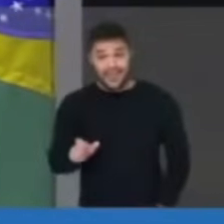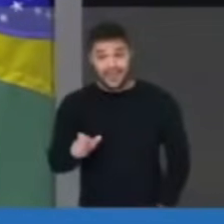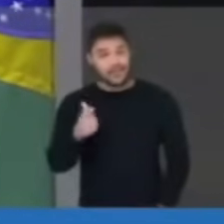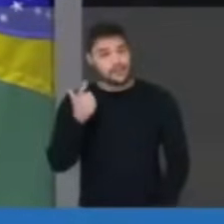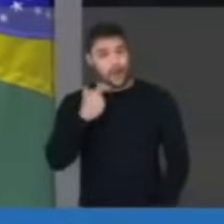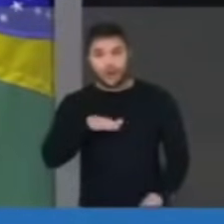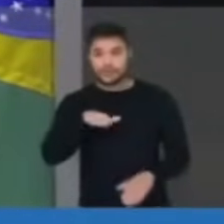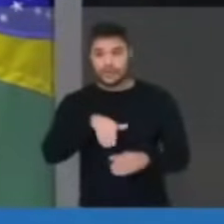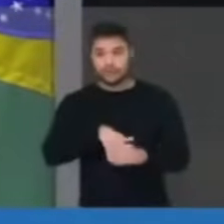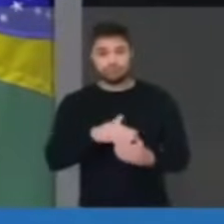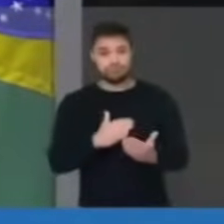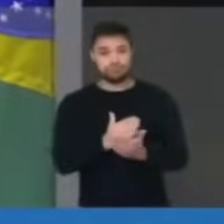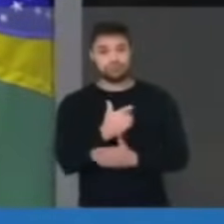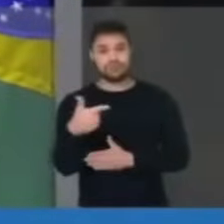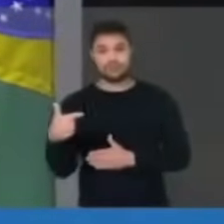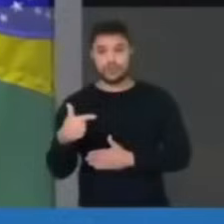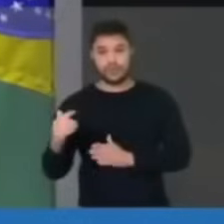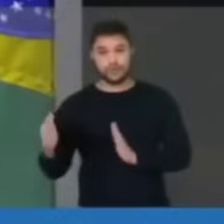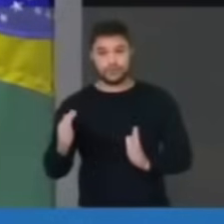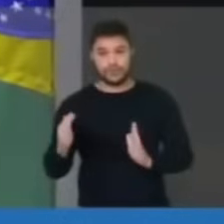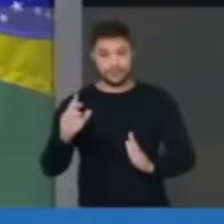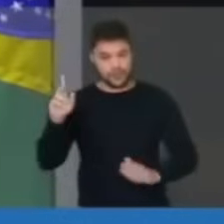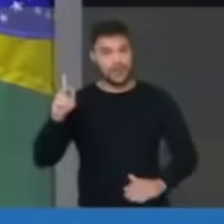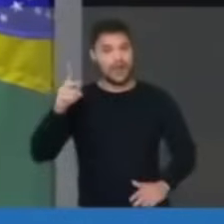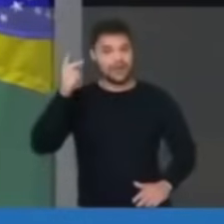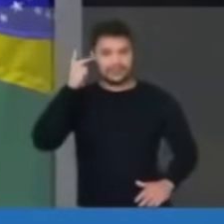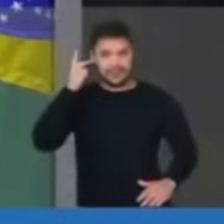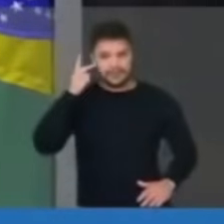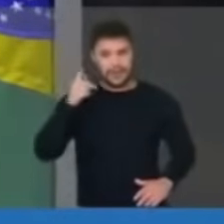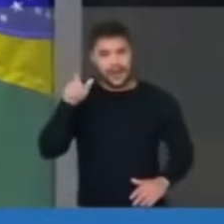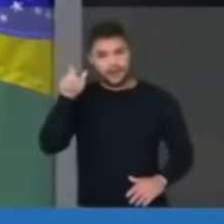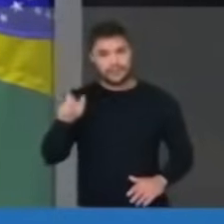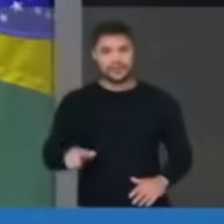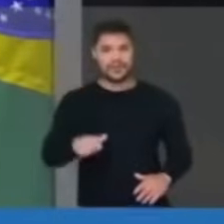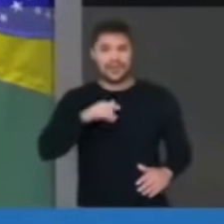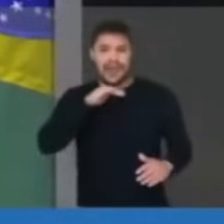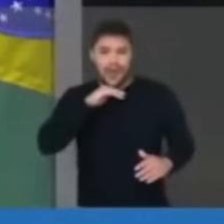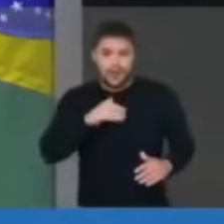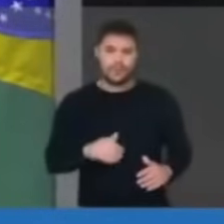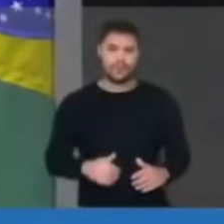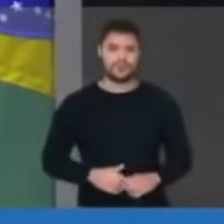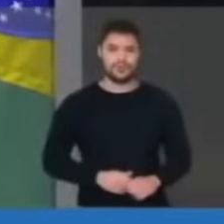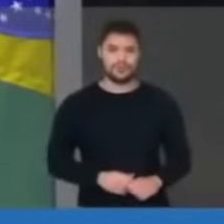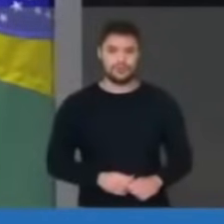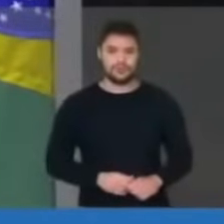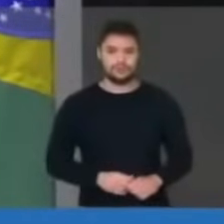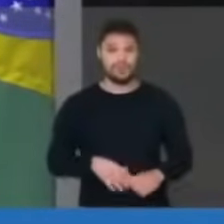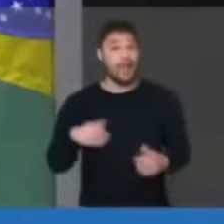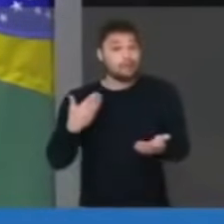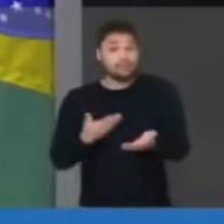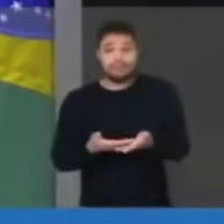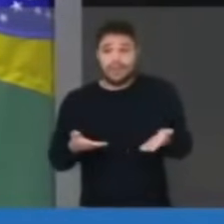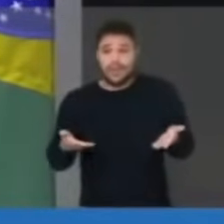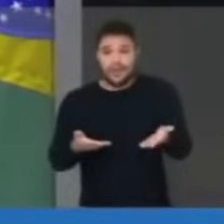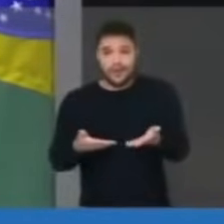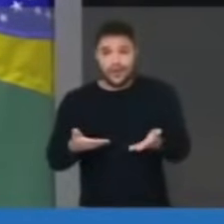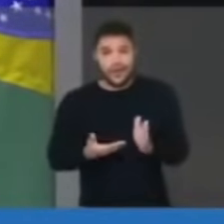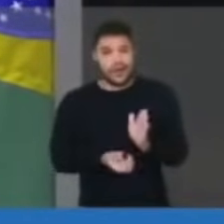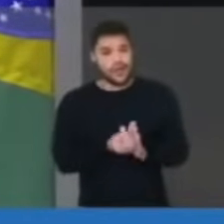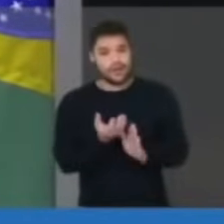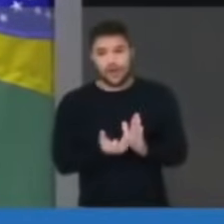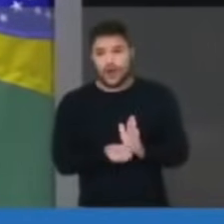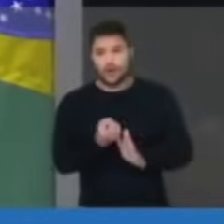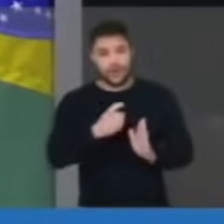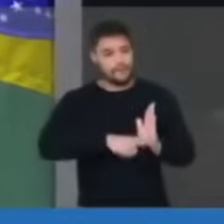turno na reeleição de São Paulo, tamanha ruindade que é, que até agora só criou taxa e